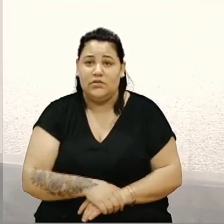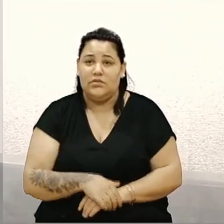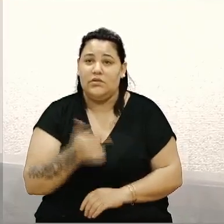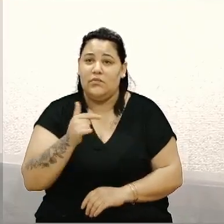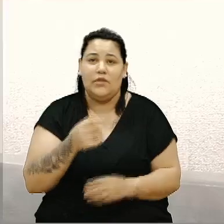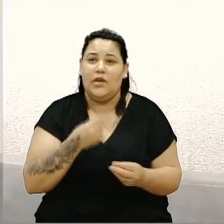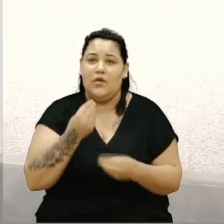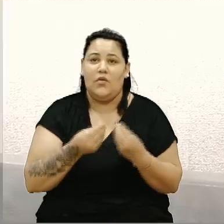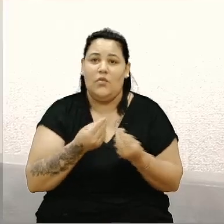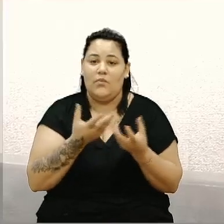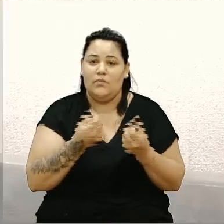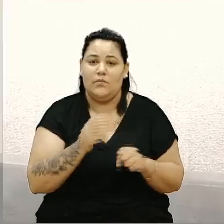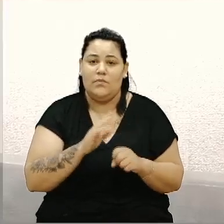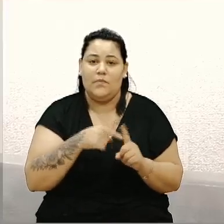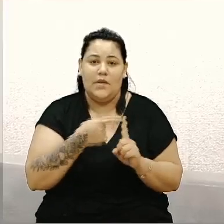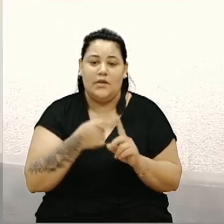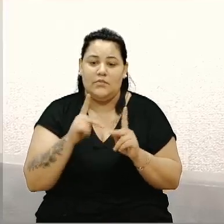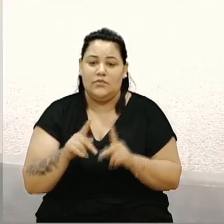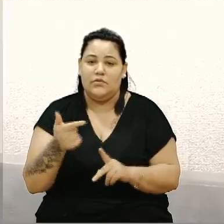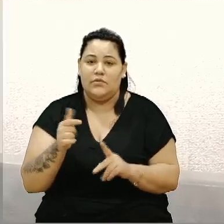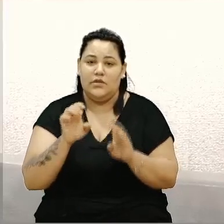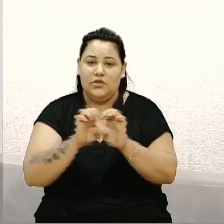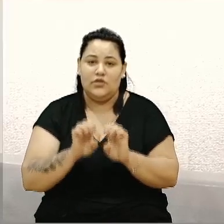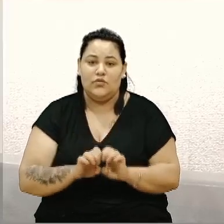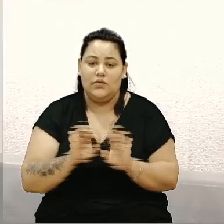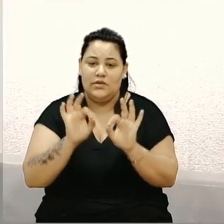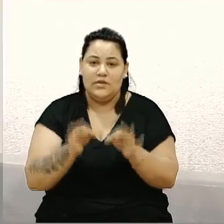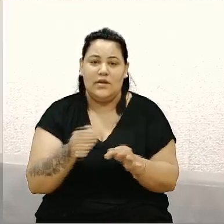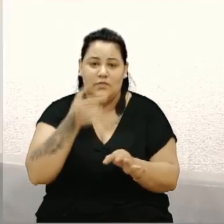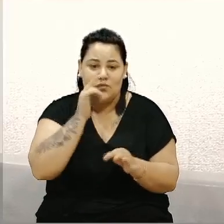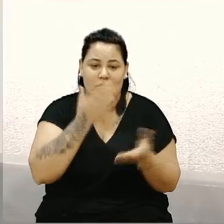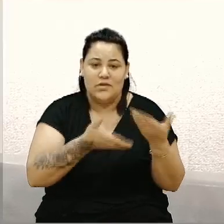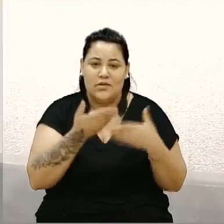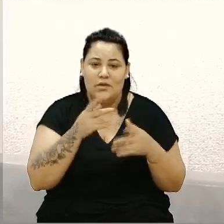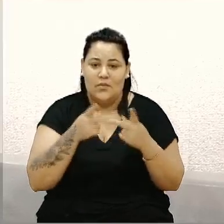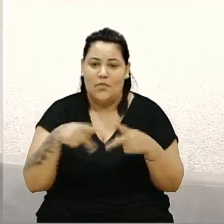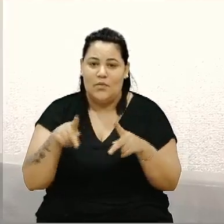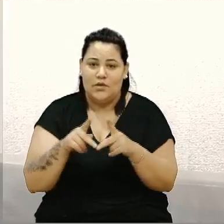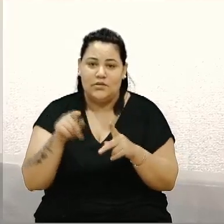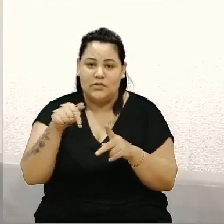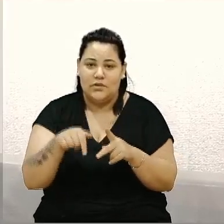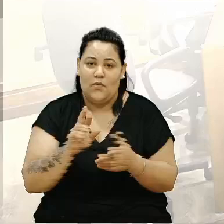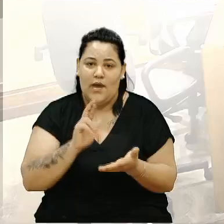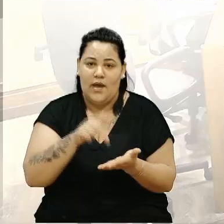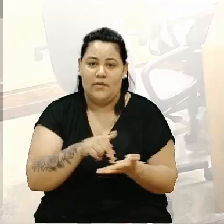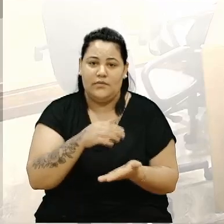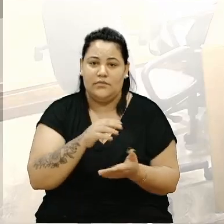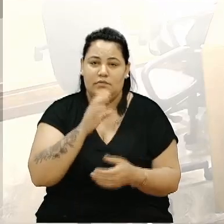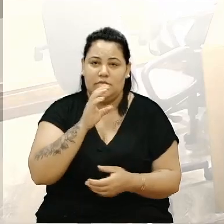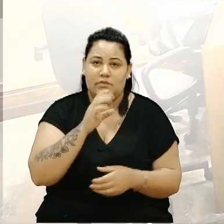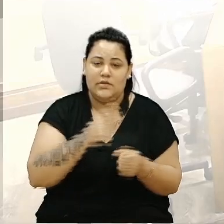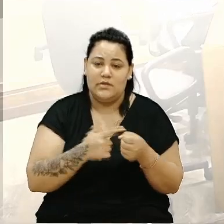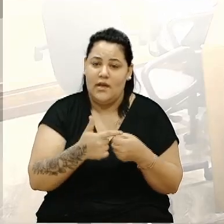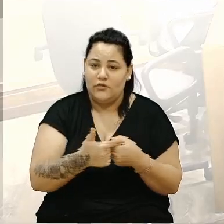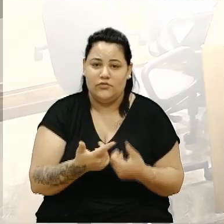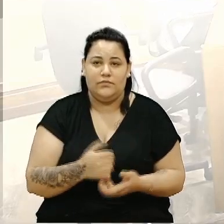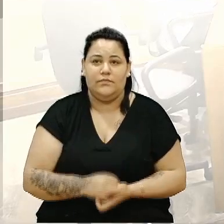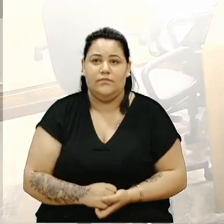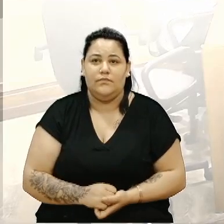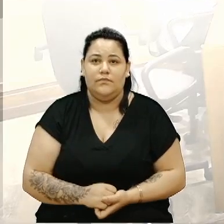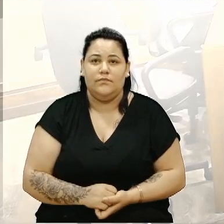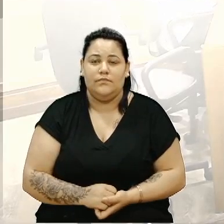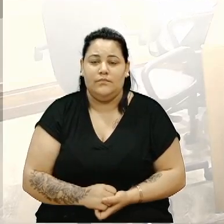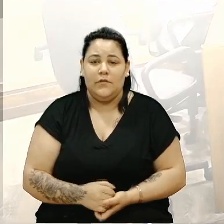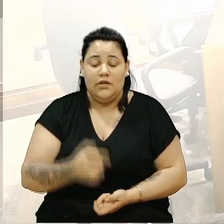mais pessoas, não tendo estrutura suficiente para dar conta nem da população real da cidade. Obrigado. Eu vejo que nós temos que,